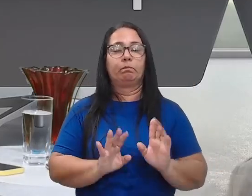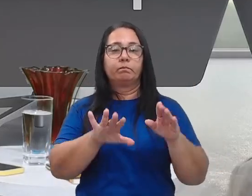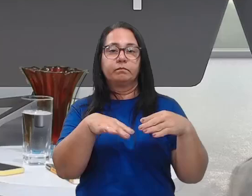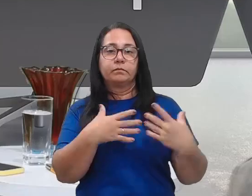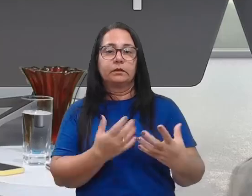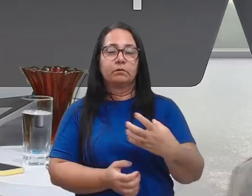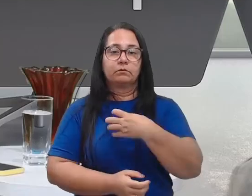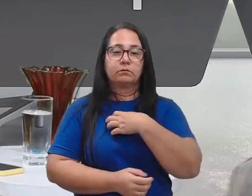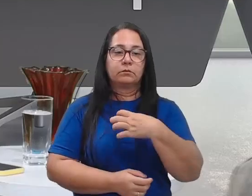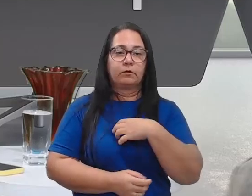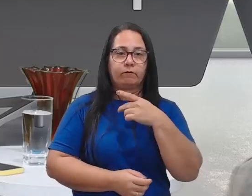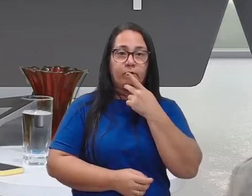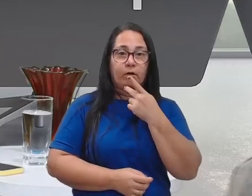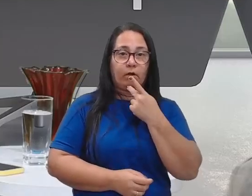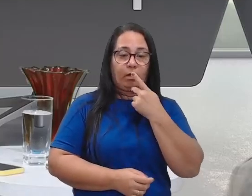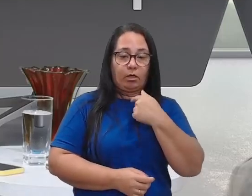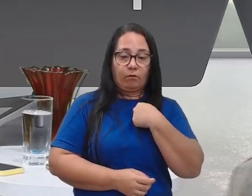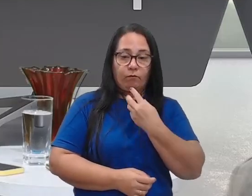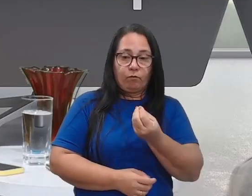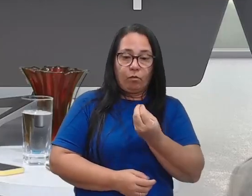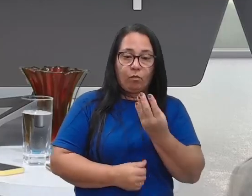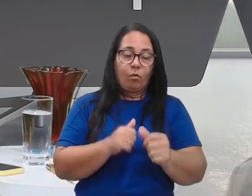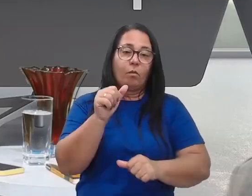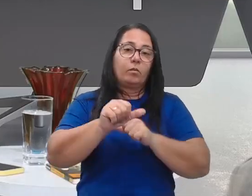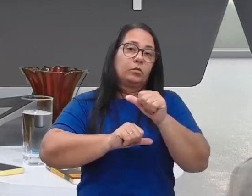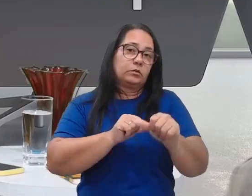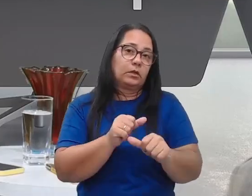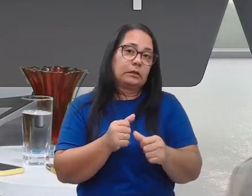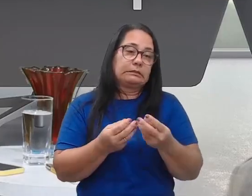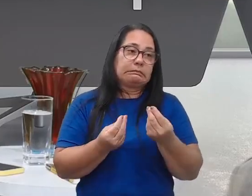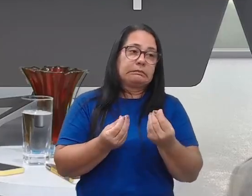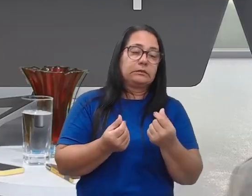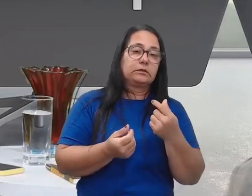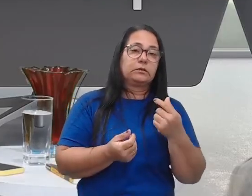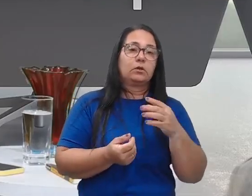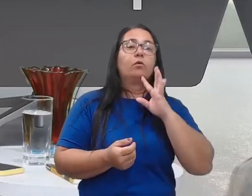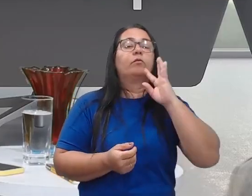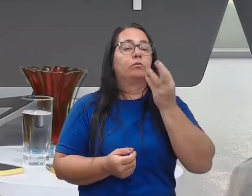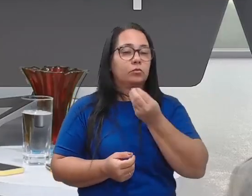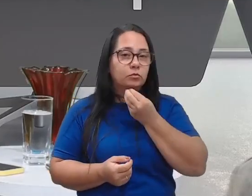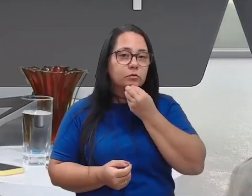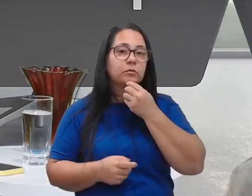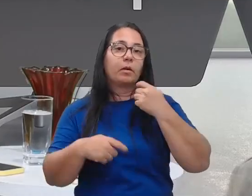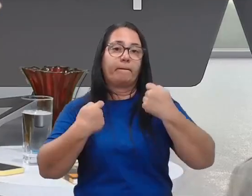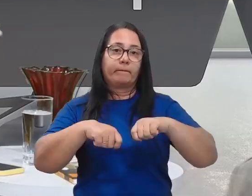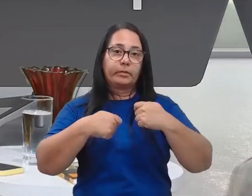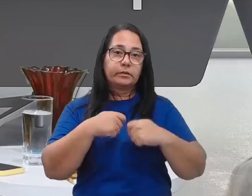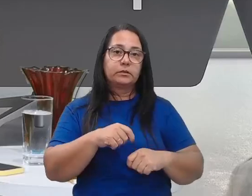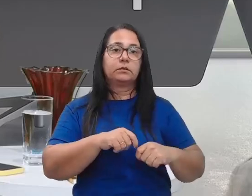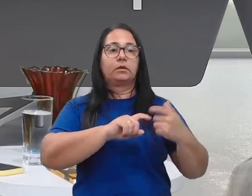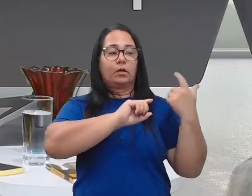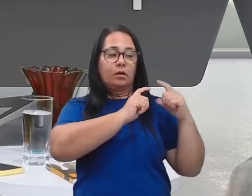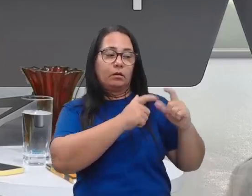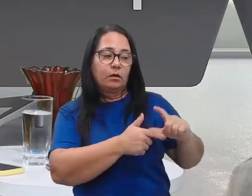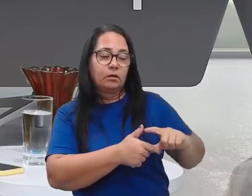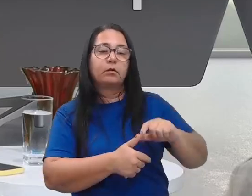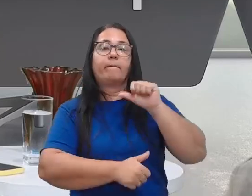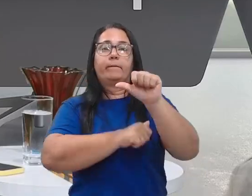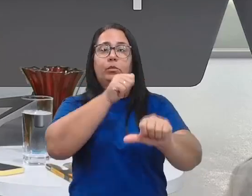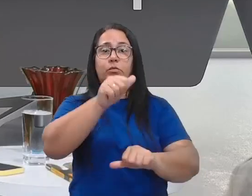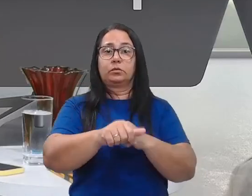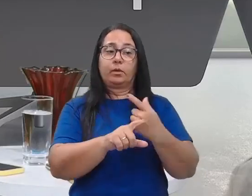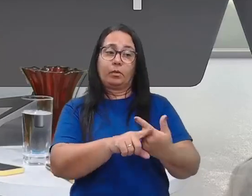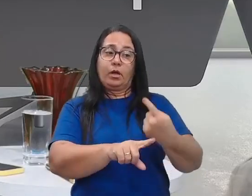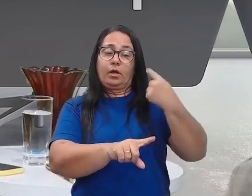me movimentar agora, se eu não me aperfeiçoar, se eu não buscar conhecimento, se eu não sair da minha caixinha, que eu vendia aquele pastel na esquina e agora eu vou ter